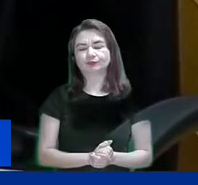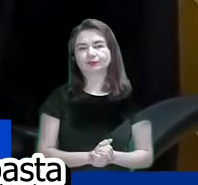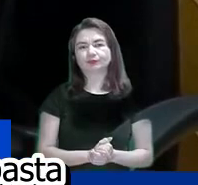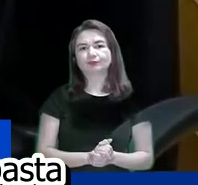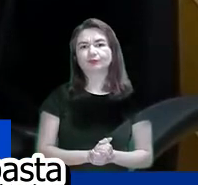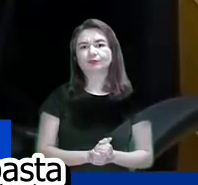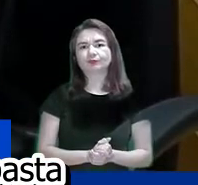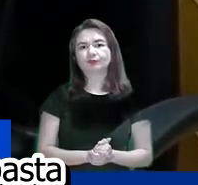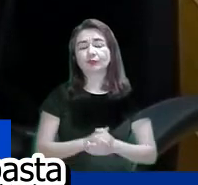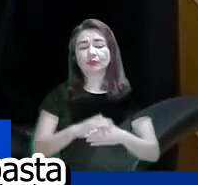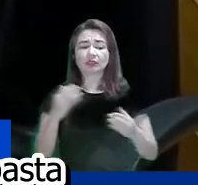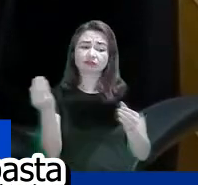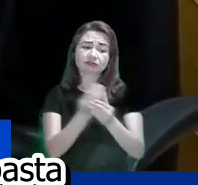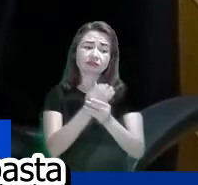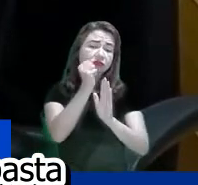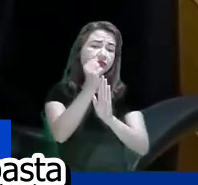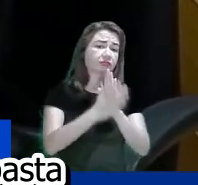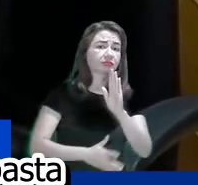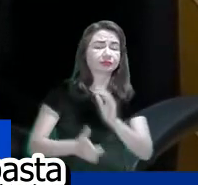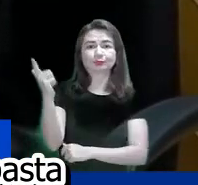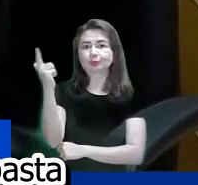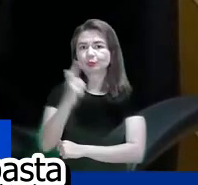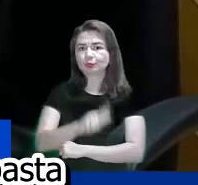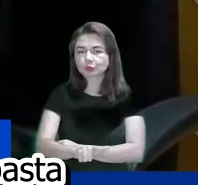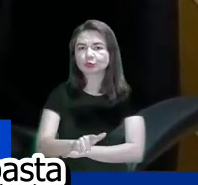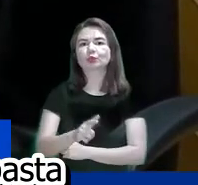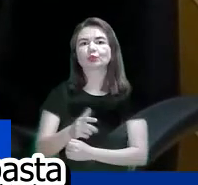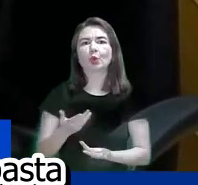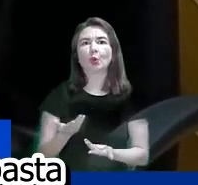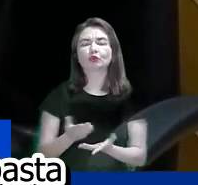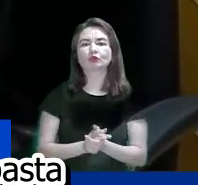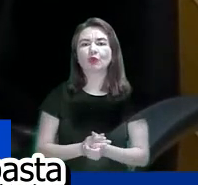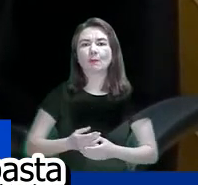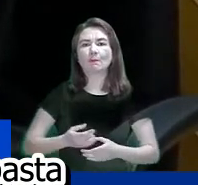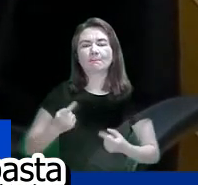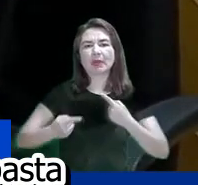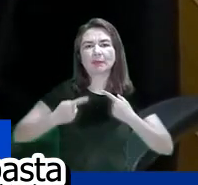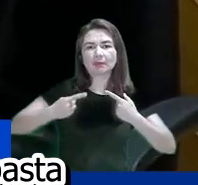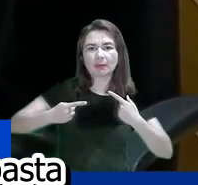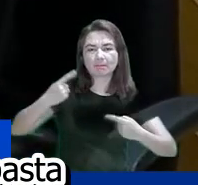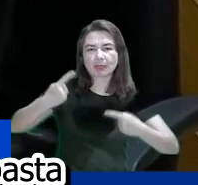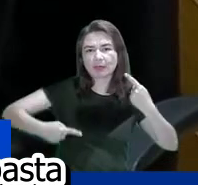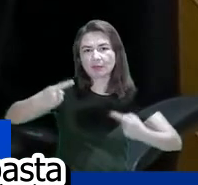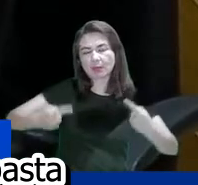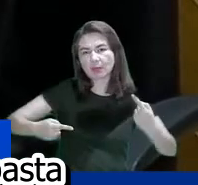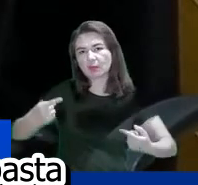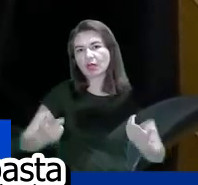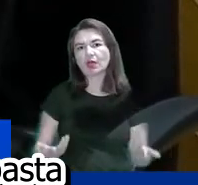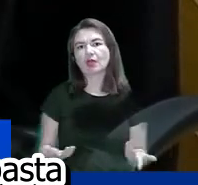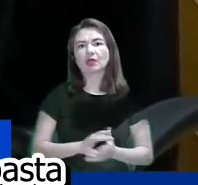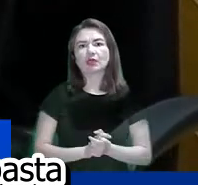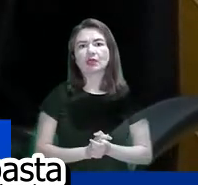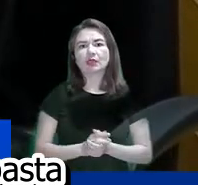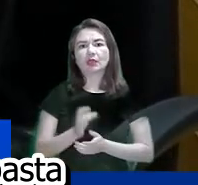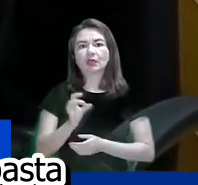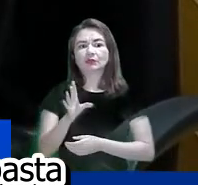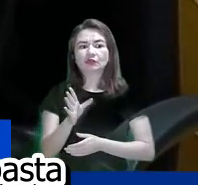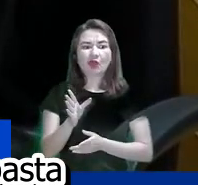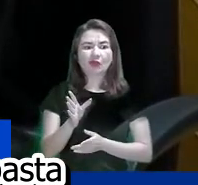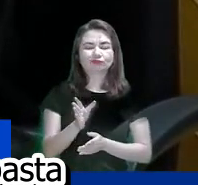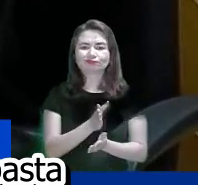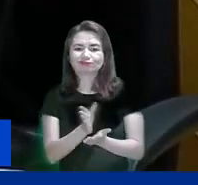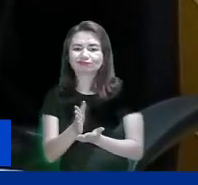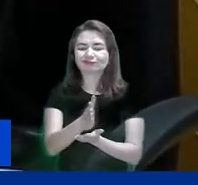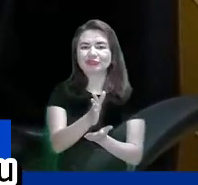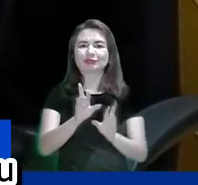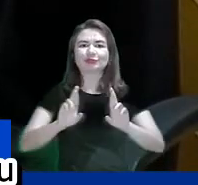dos embargos para repisar a matéria, rediscutir matéria que é enfrentada apenas por outra via, né? Não é